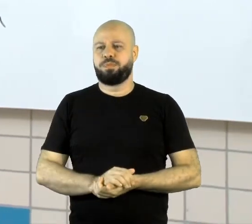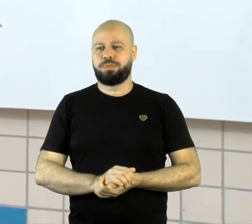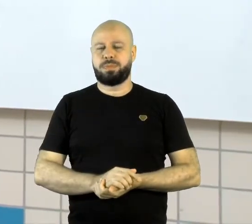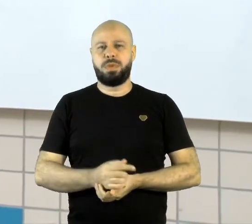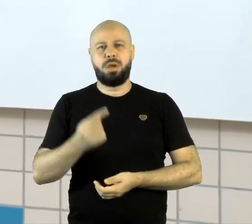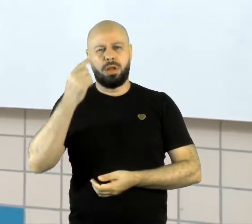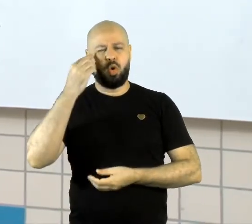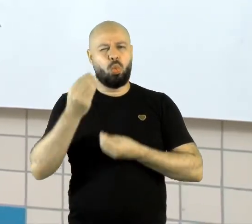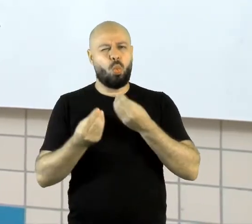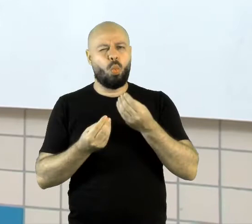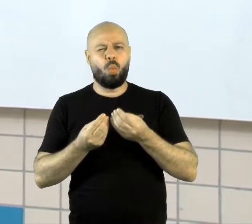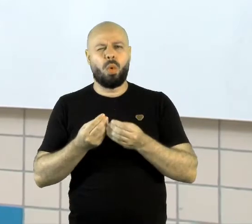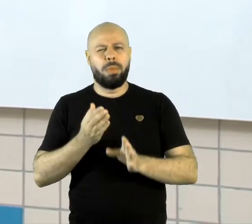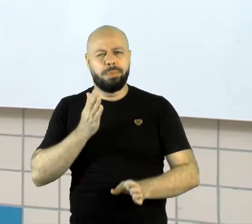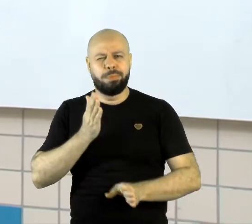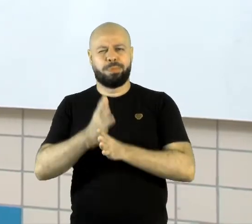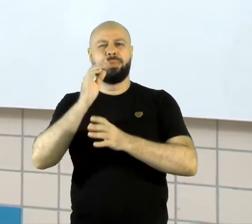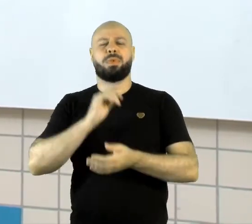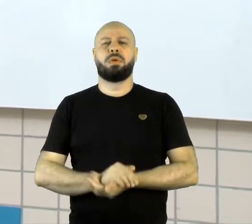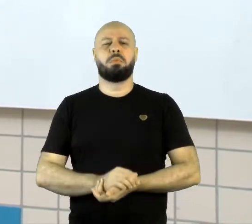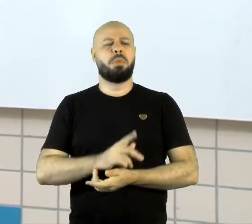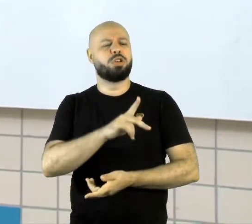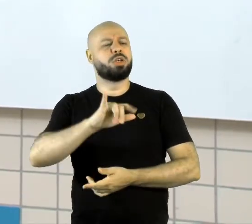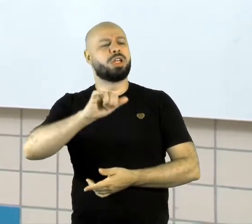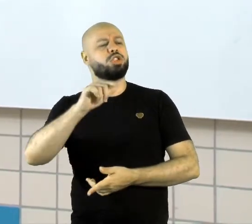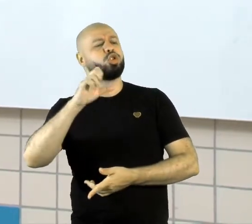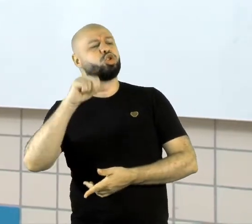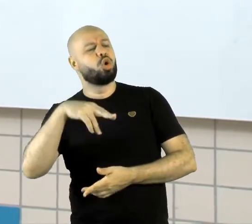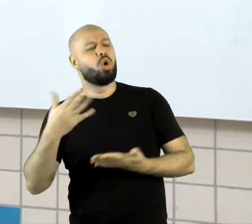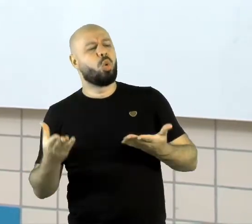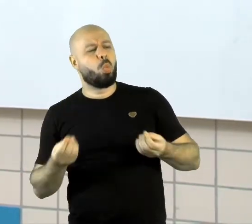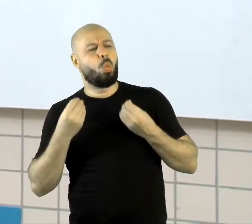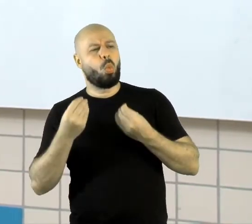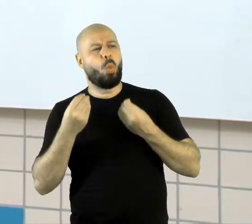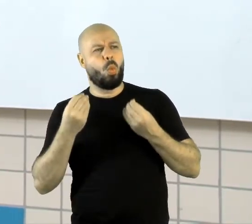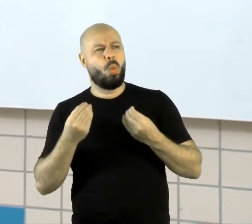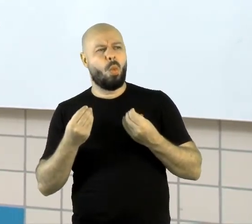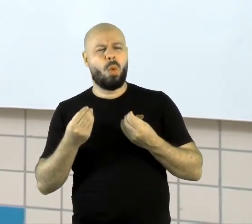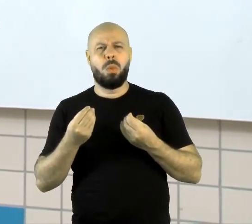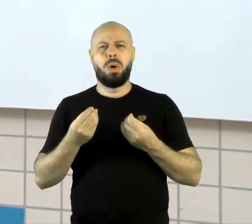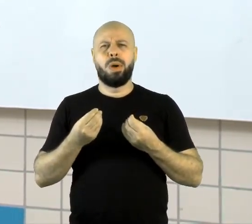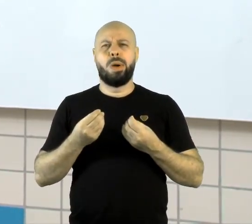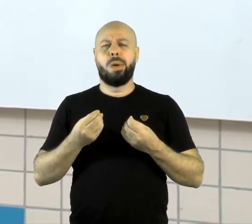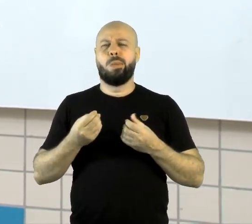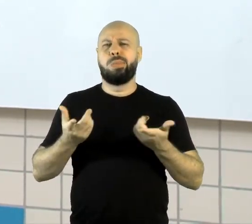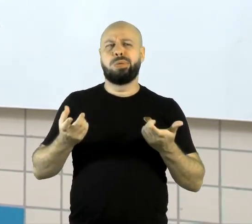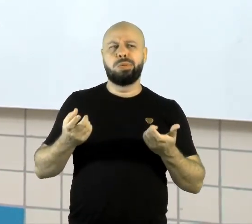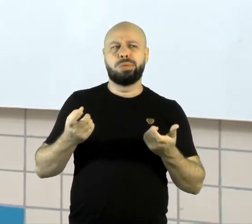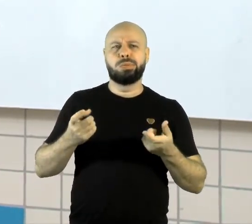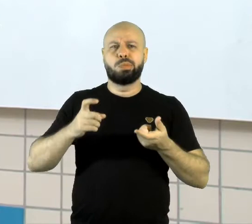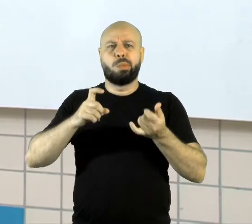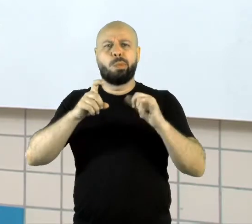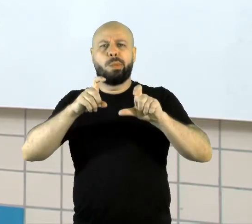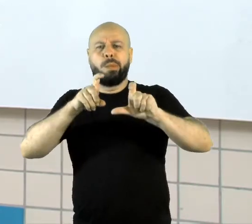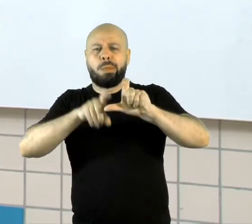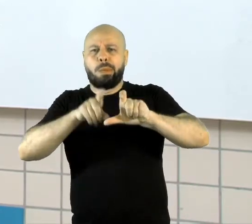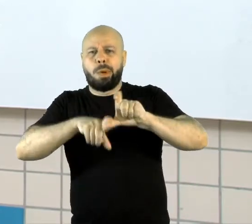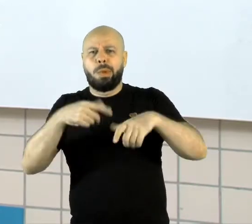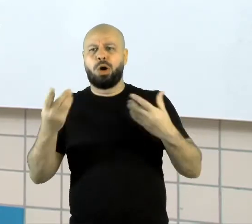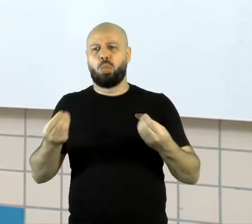é que ele acontece. Teacher Jailson, ele vai seguir a mesma condição de, naquele